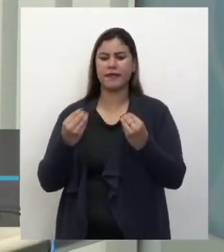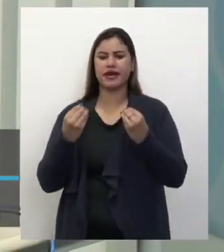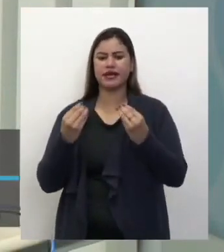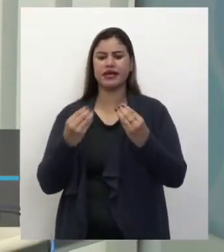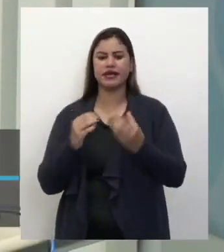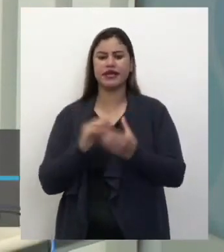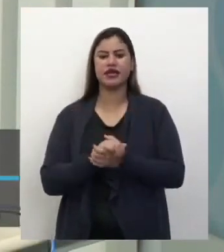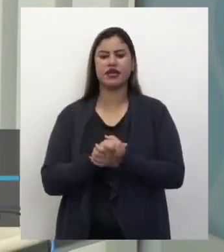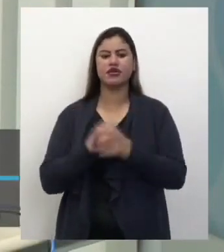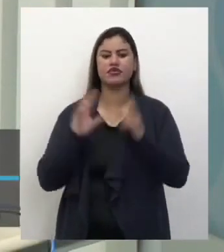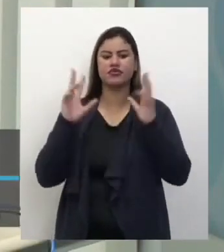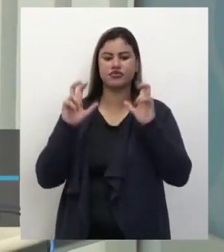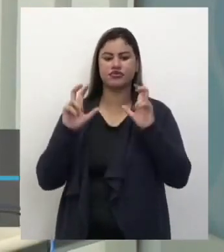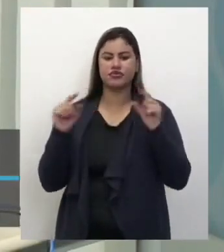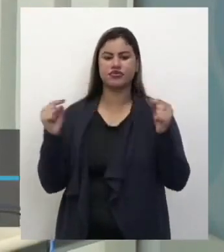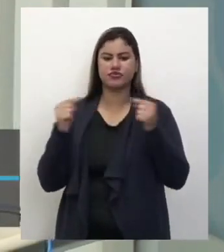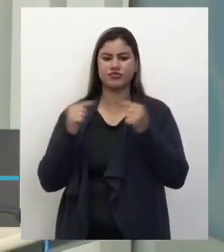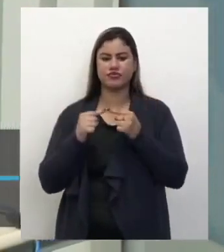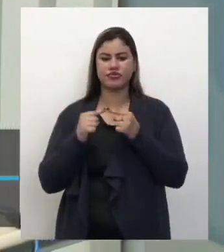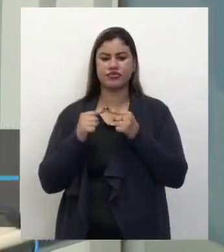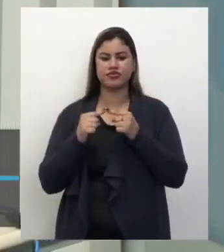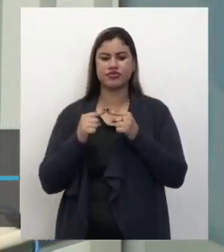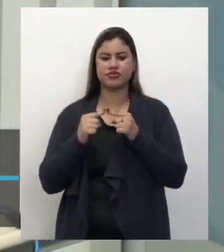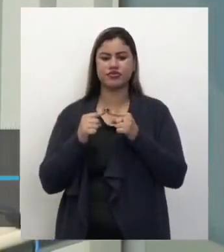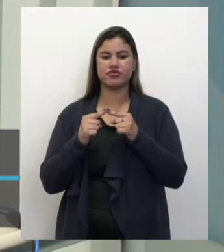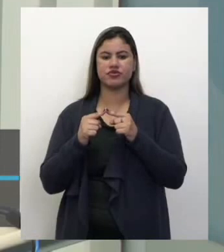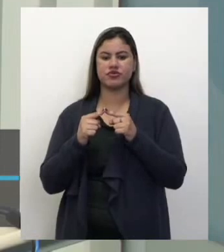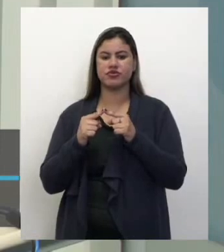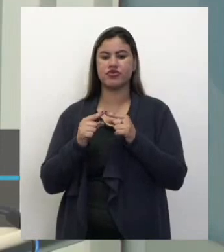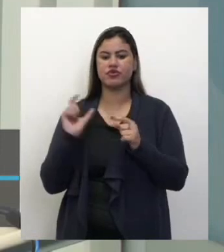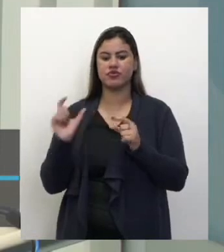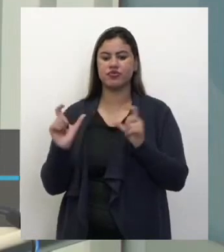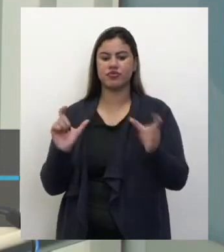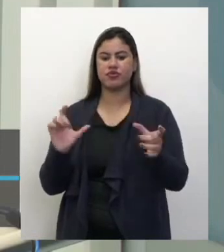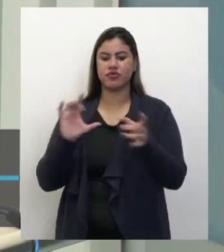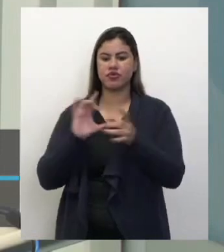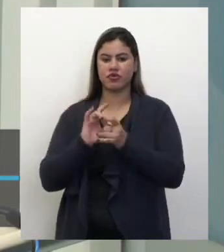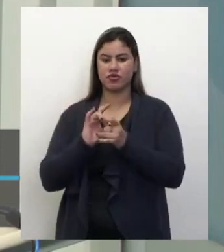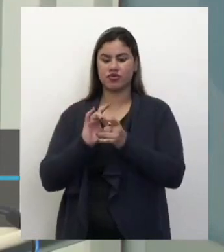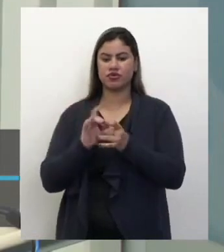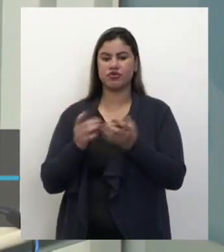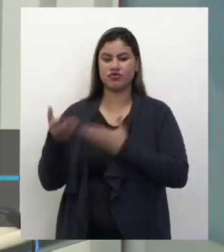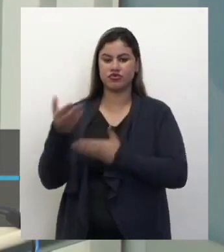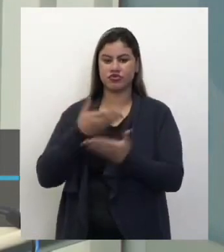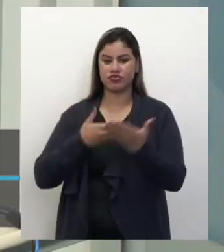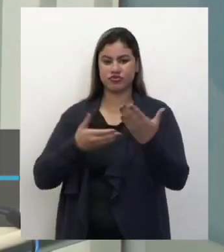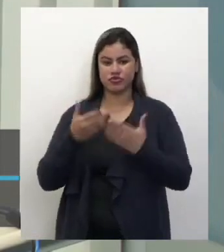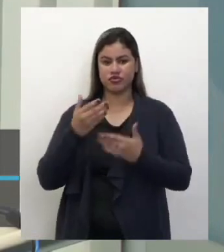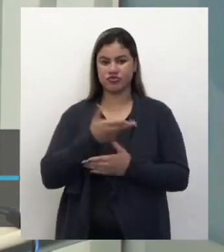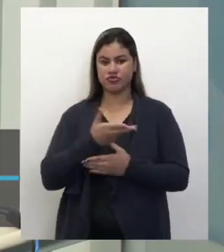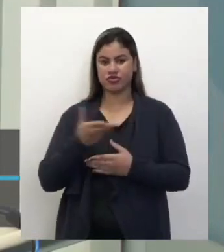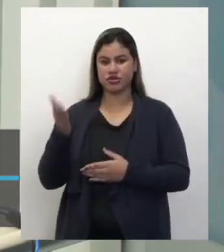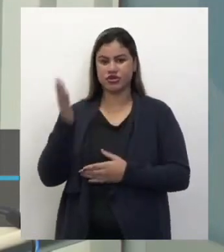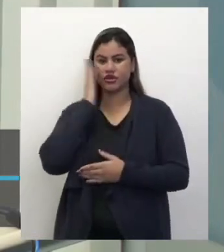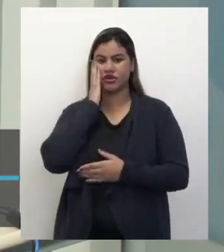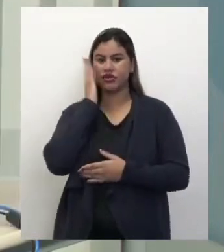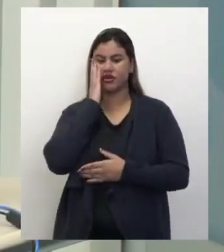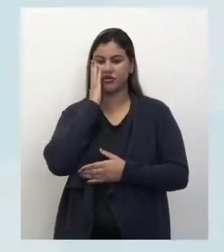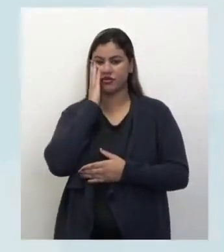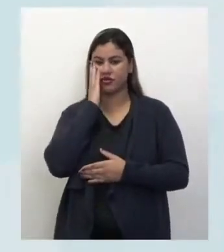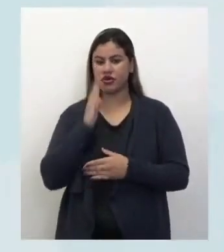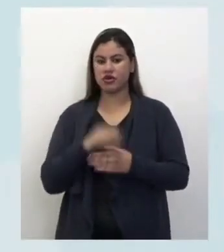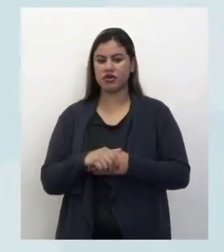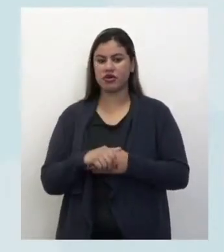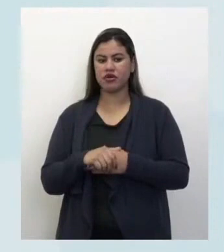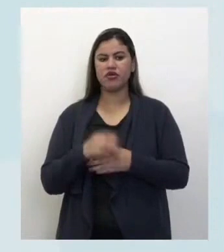o título da aula está lá para vocês. Conectivos e articuladores. Vocês sabem, vocês se lembram de algum conectivo